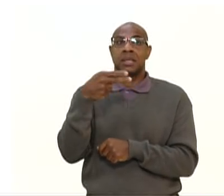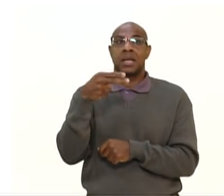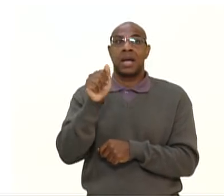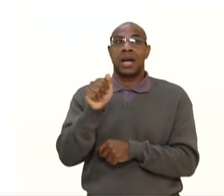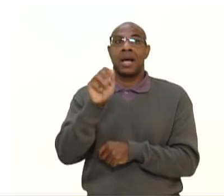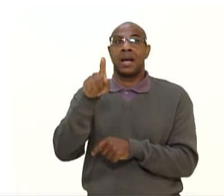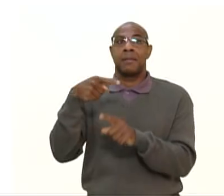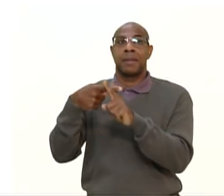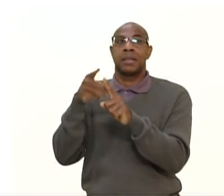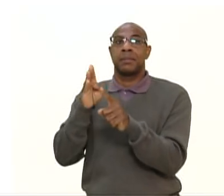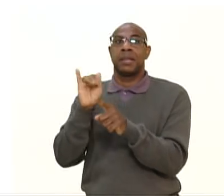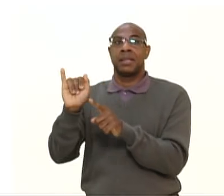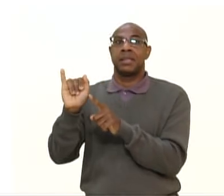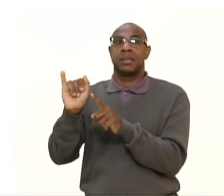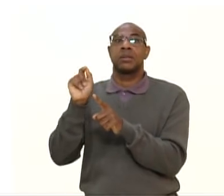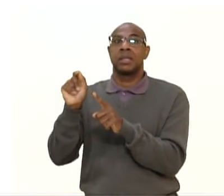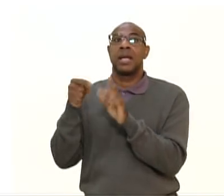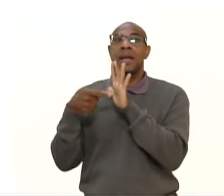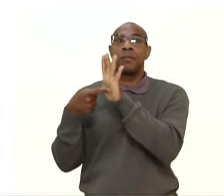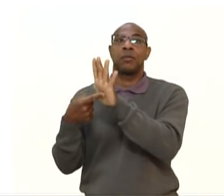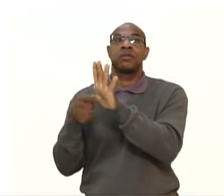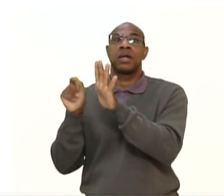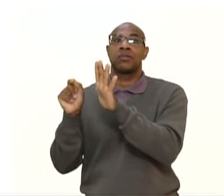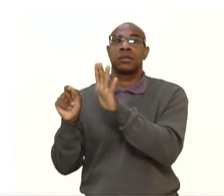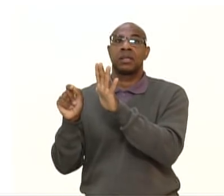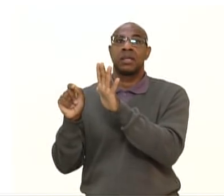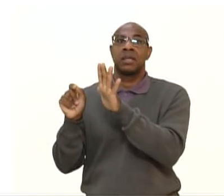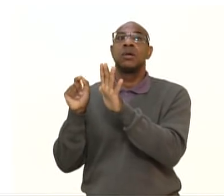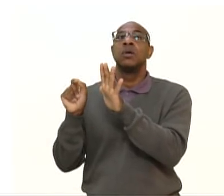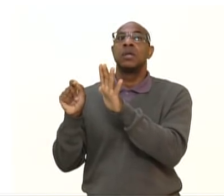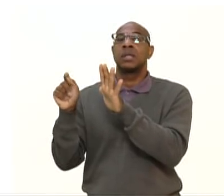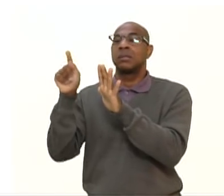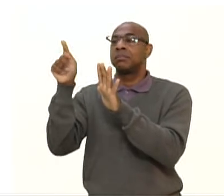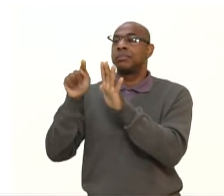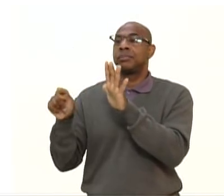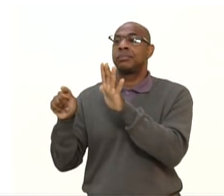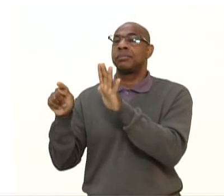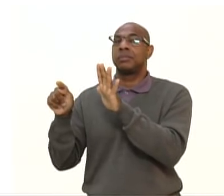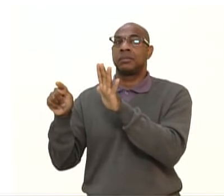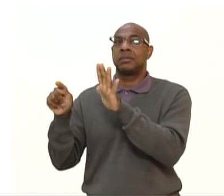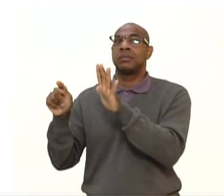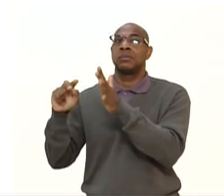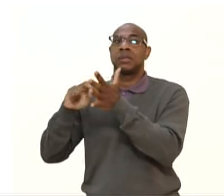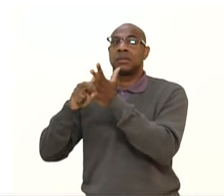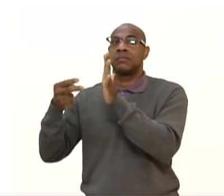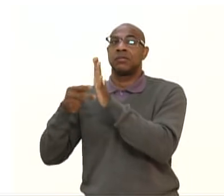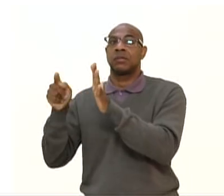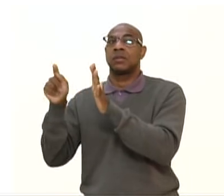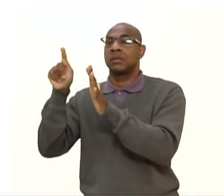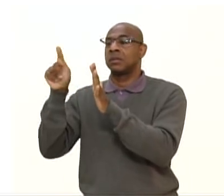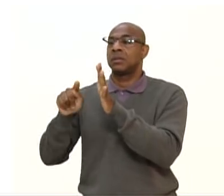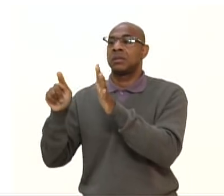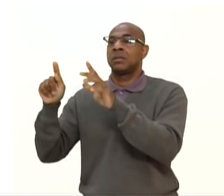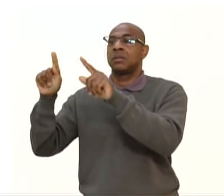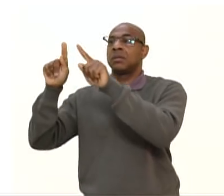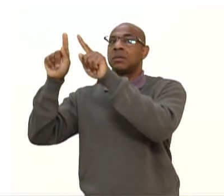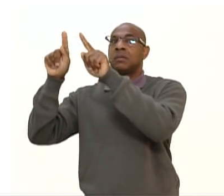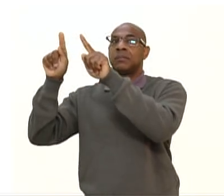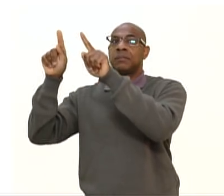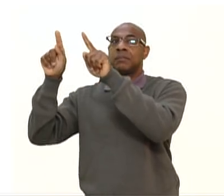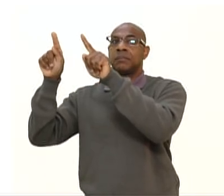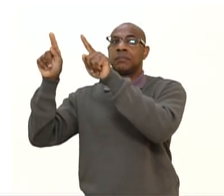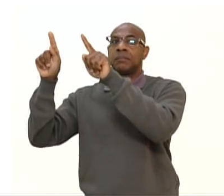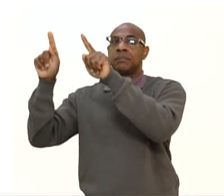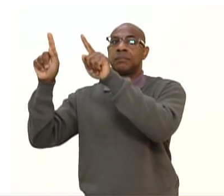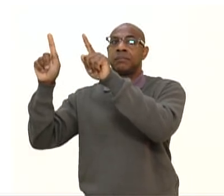A mais BI, é indicado por esse símbolo aqui, ou seja, o Z com duas barras entre